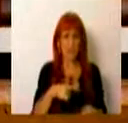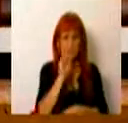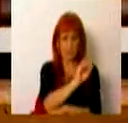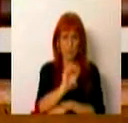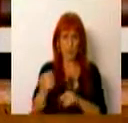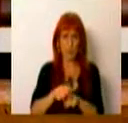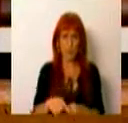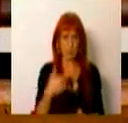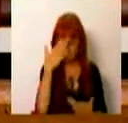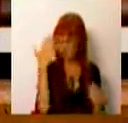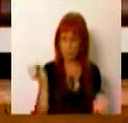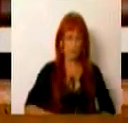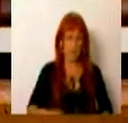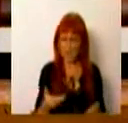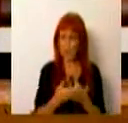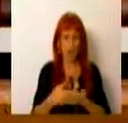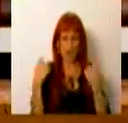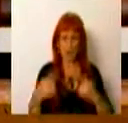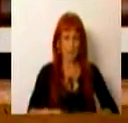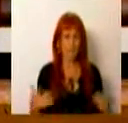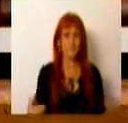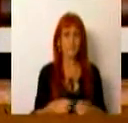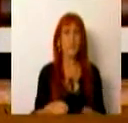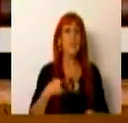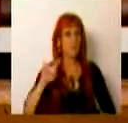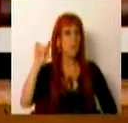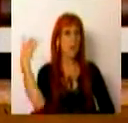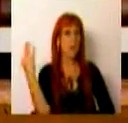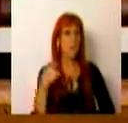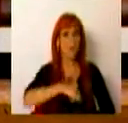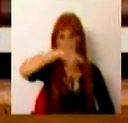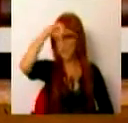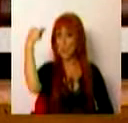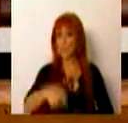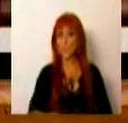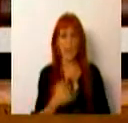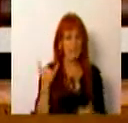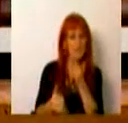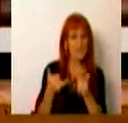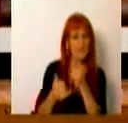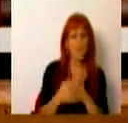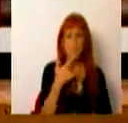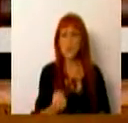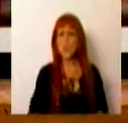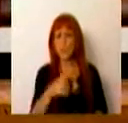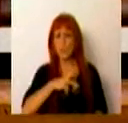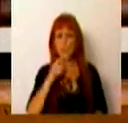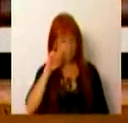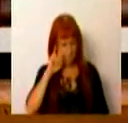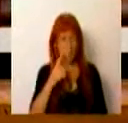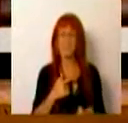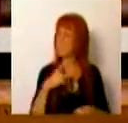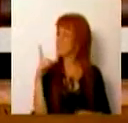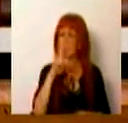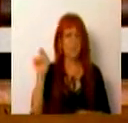de irracionalidade económica. E não obstante as dificuldades e perigos, muitos portugueses resistem a